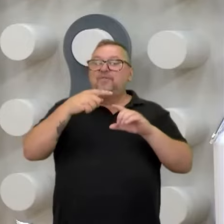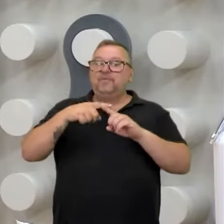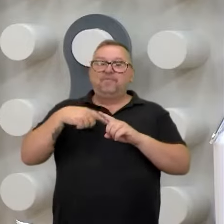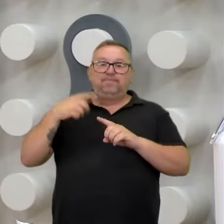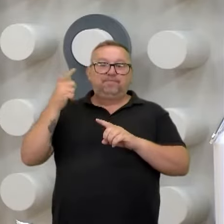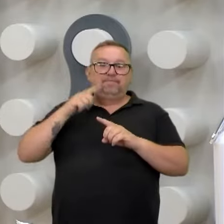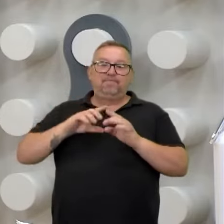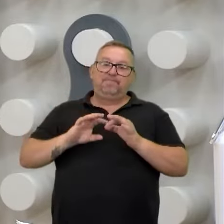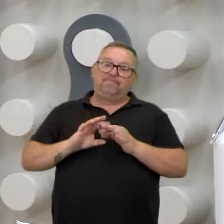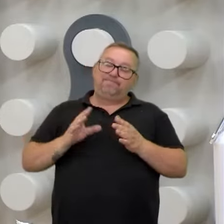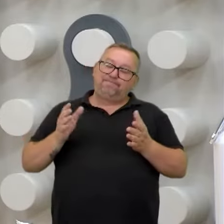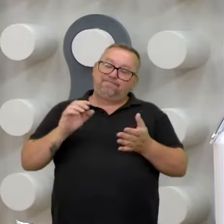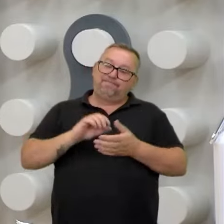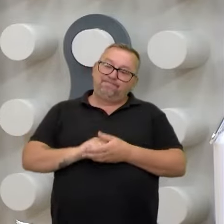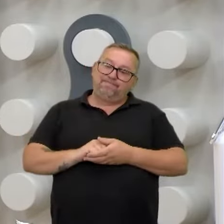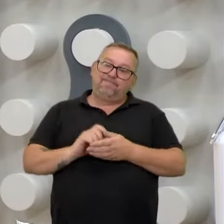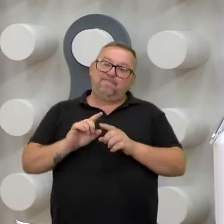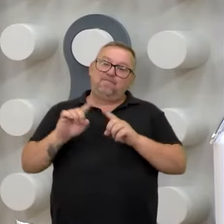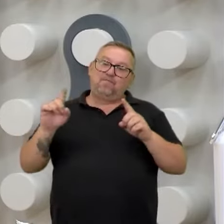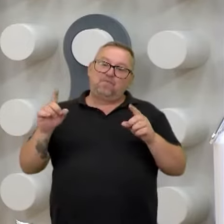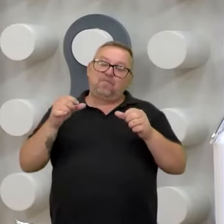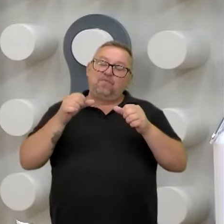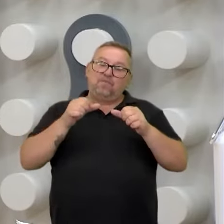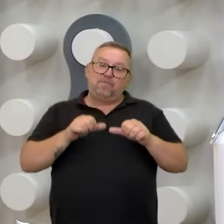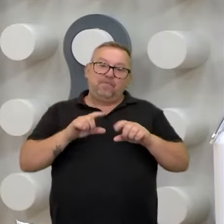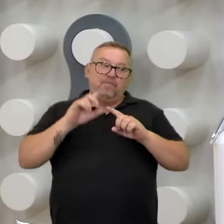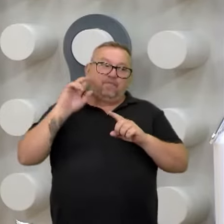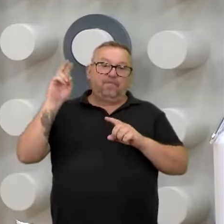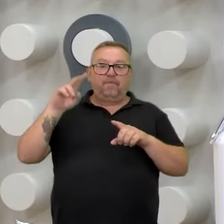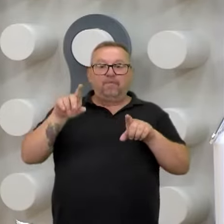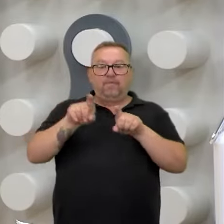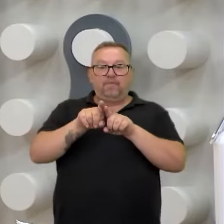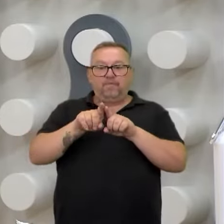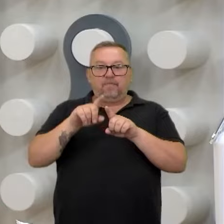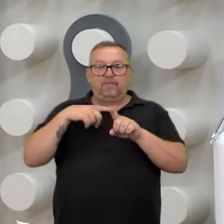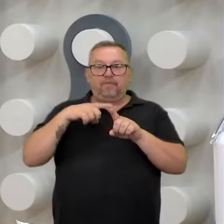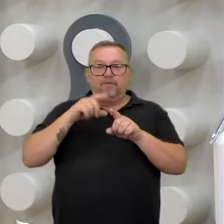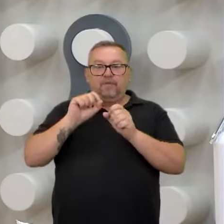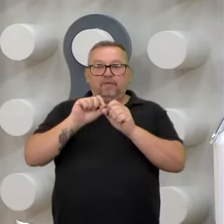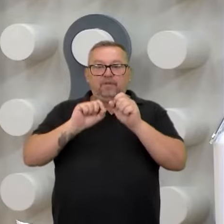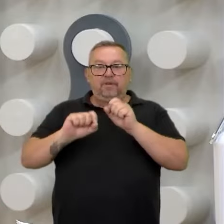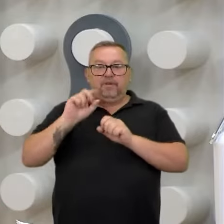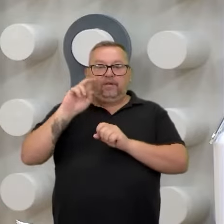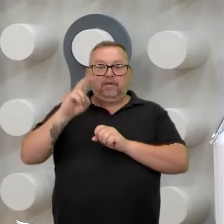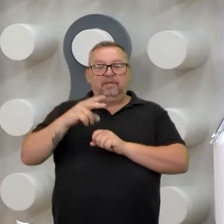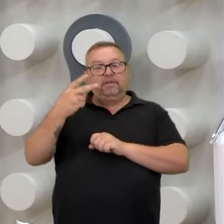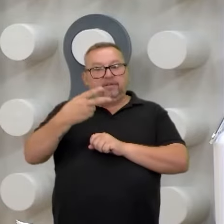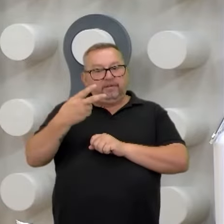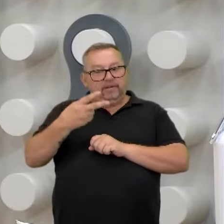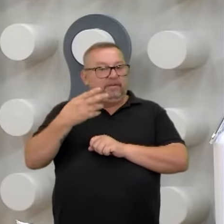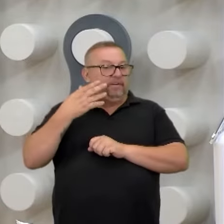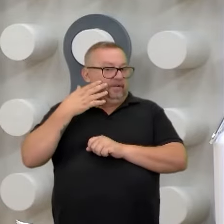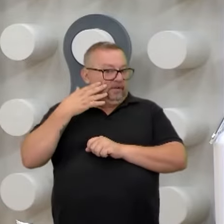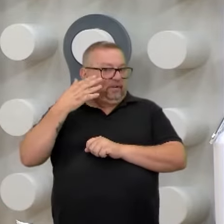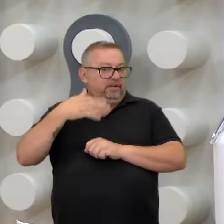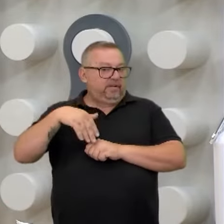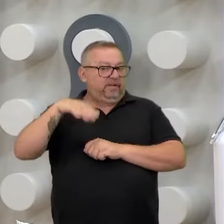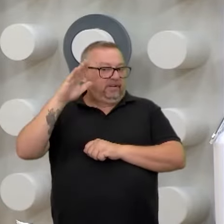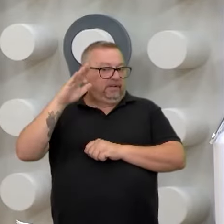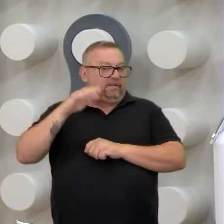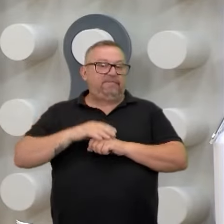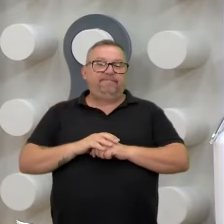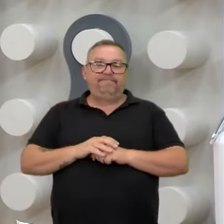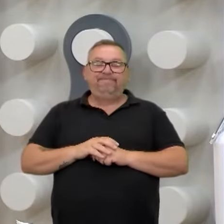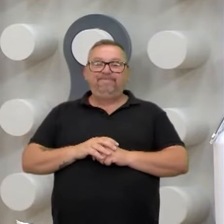gente não conseguiu, pena, né? Mas fica aí um link para vocês que podem assistir aí tranquilamente e saber um pouquinho mais dessa